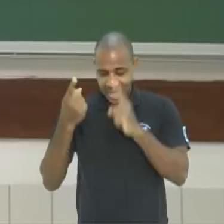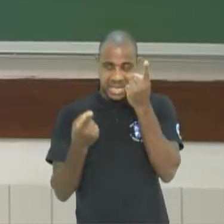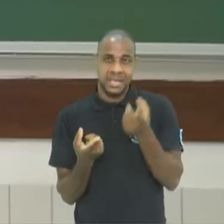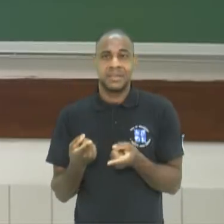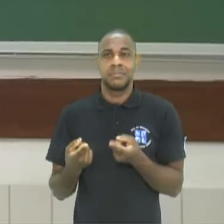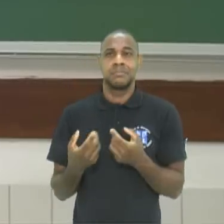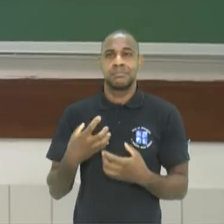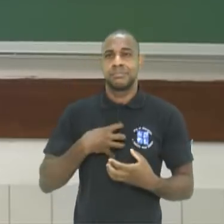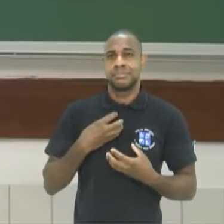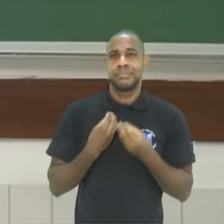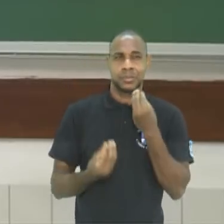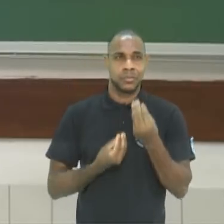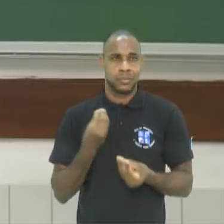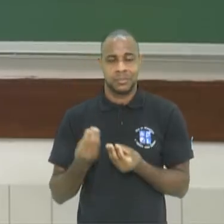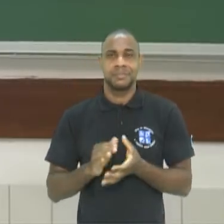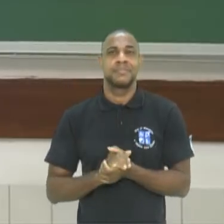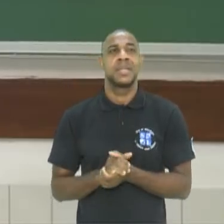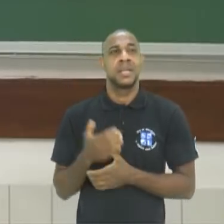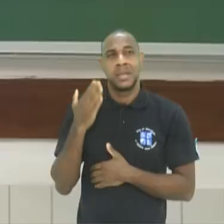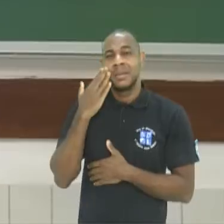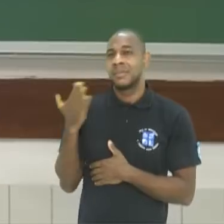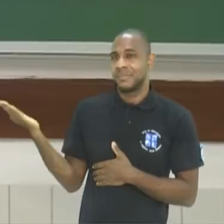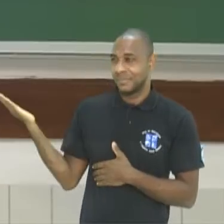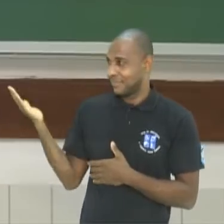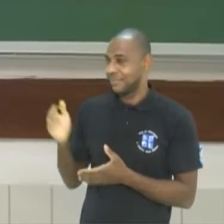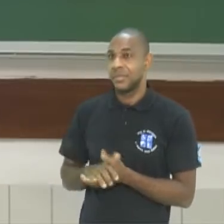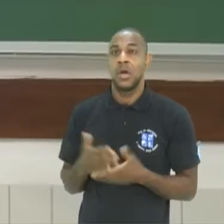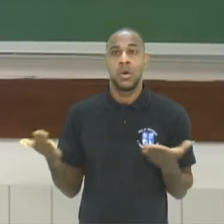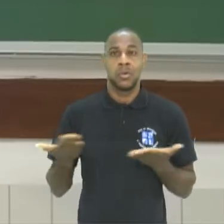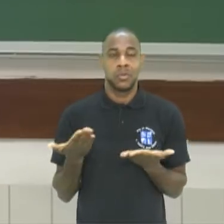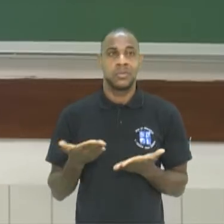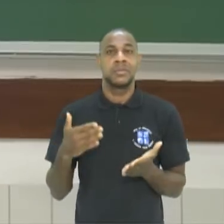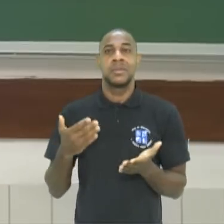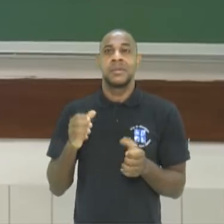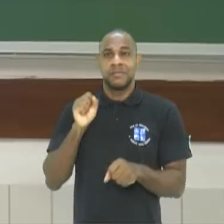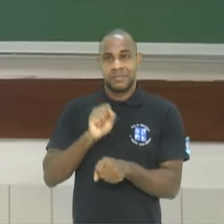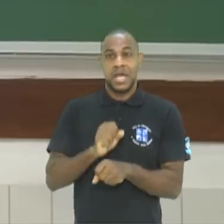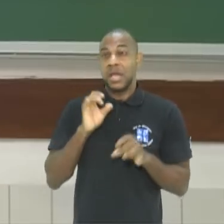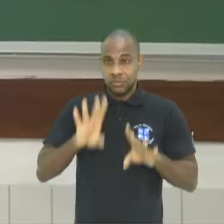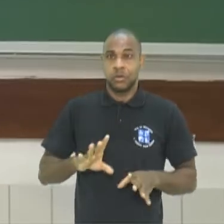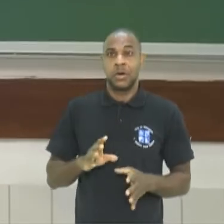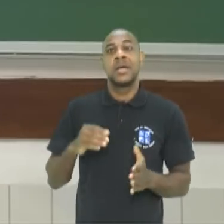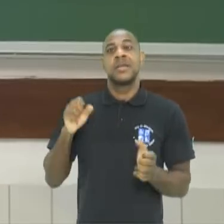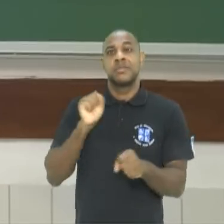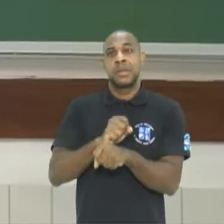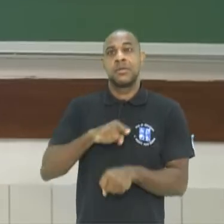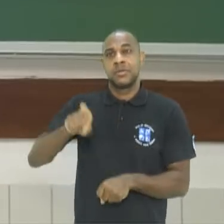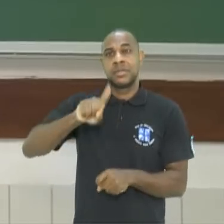dessas conjunções. Por hoje, eu fico por aqui. Aguardo vocês na próxima aula. Até lá!